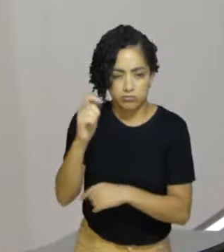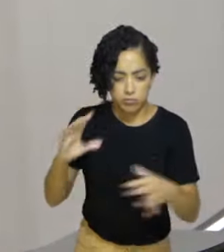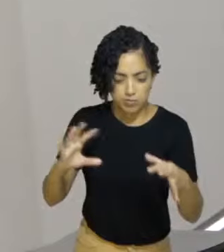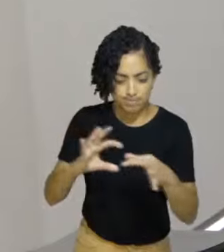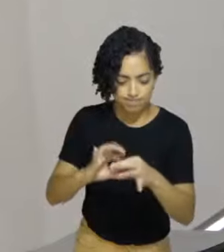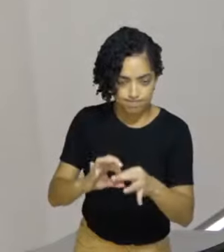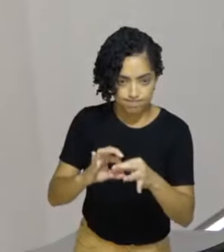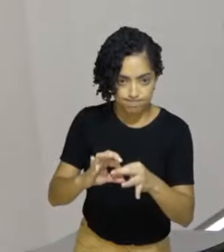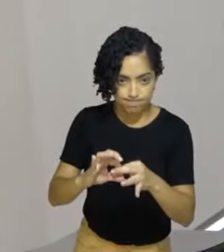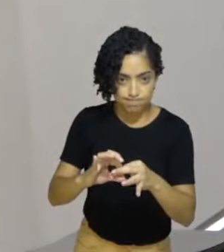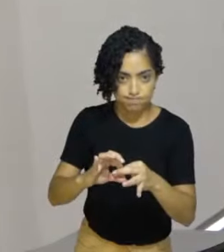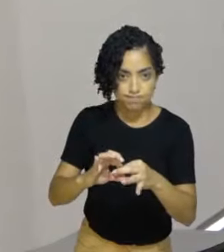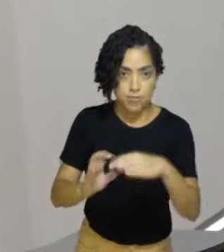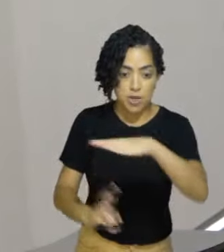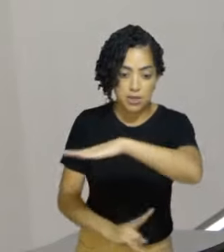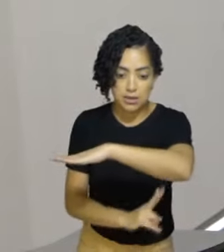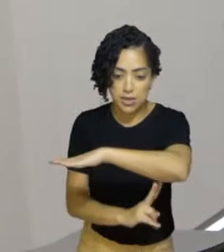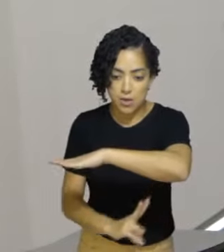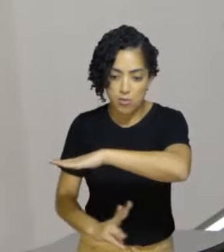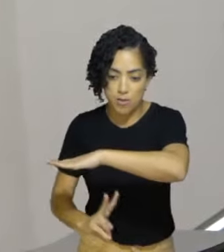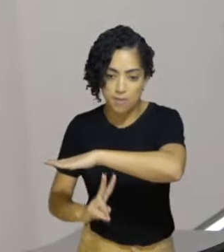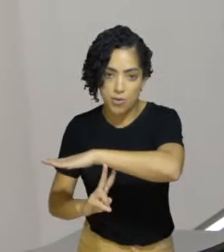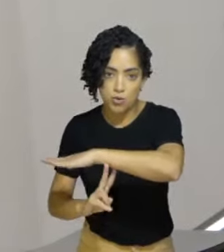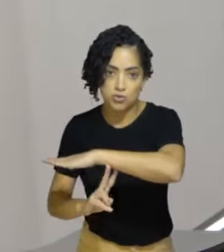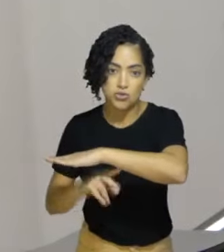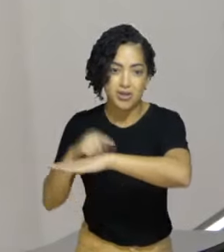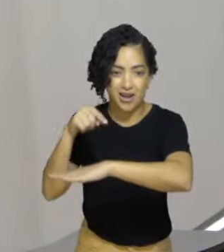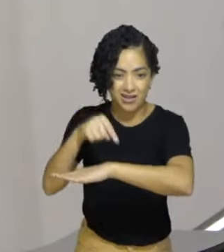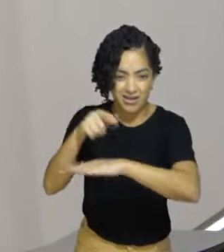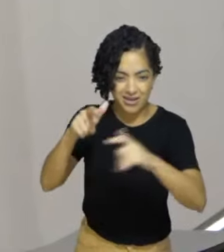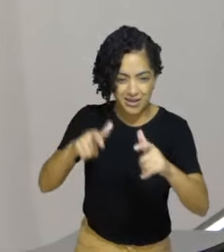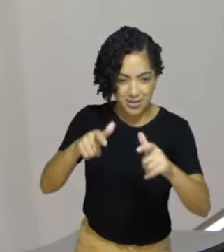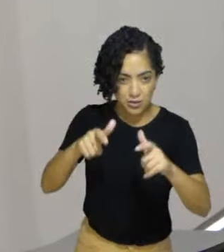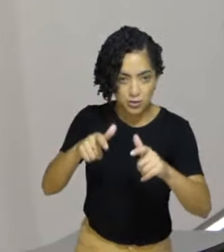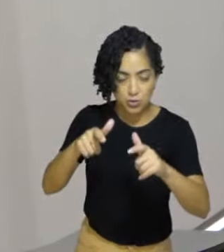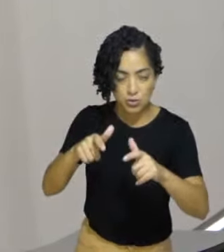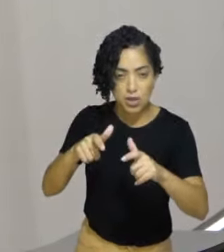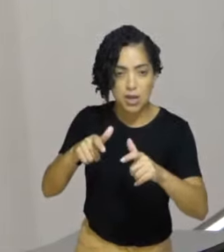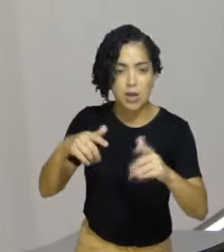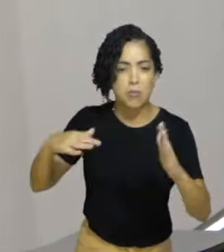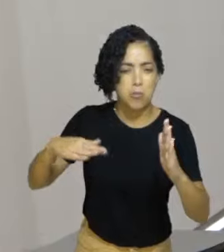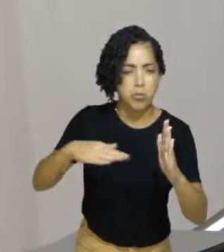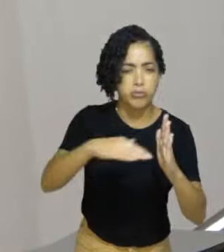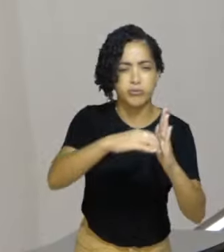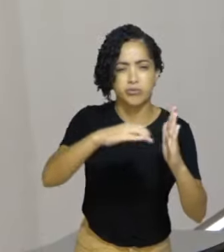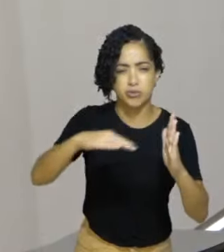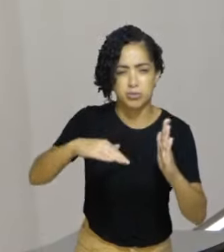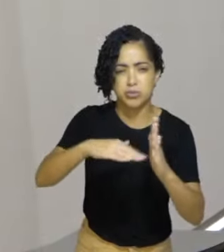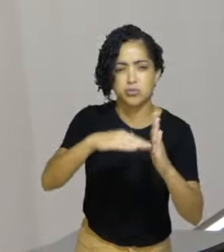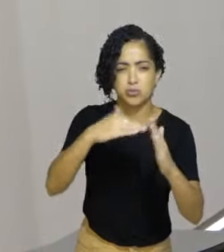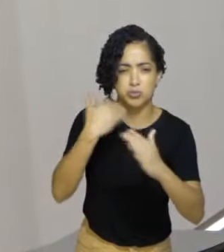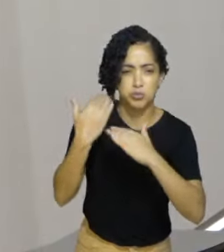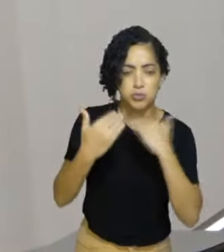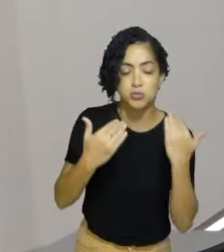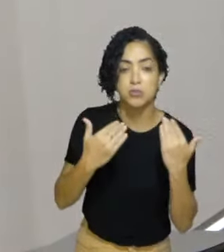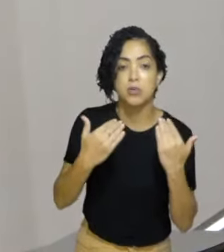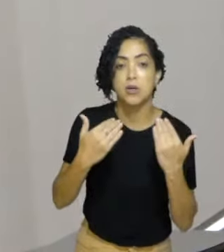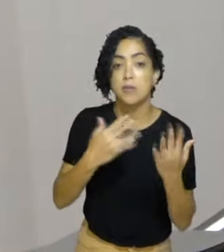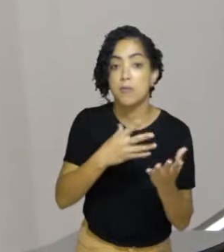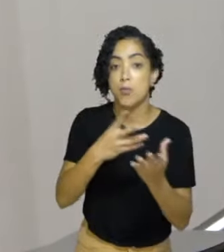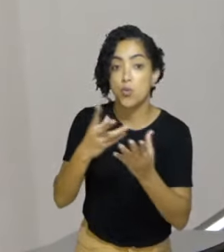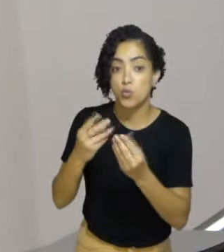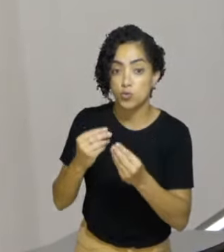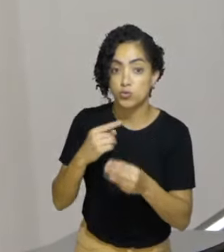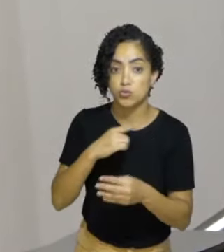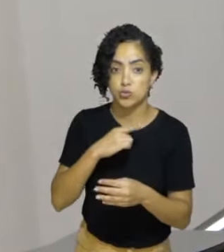uma ponte. Vários acidentes fatais já ocorreram naquele ponto. E como